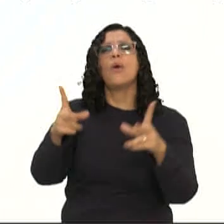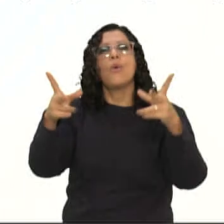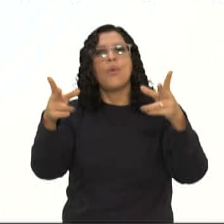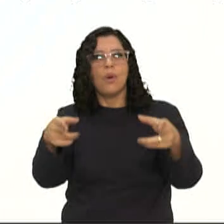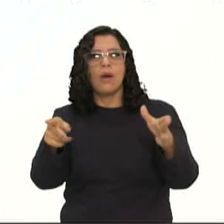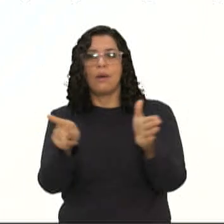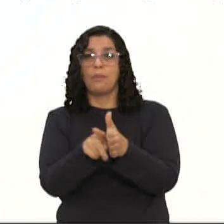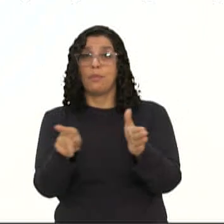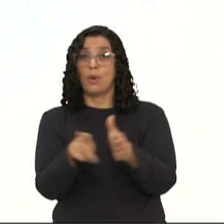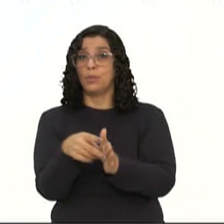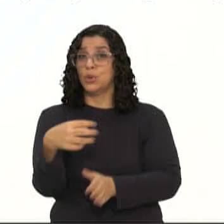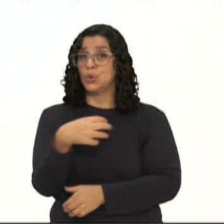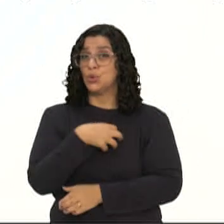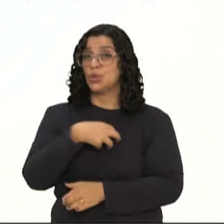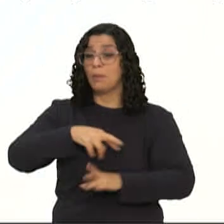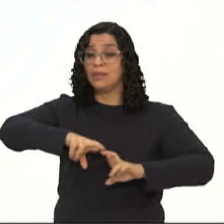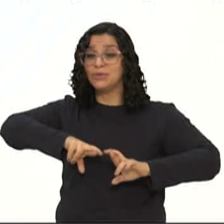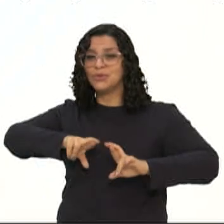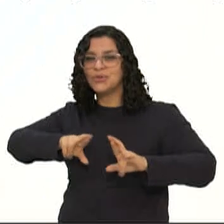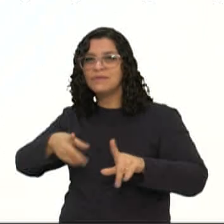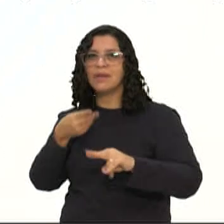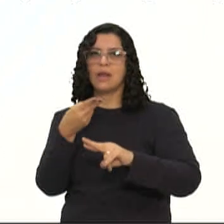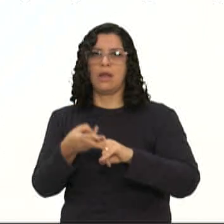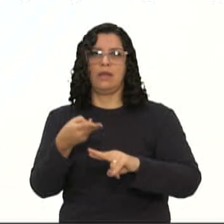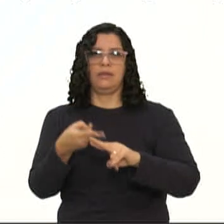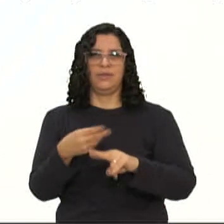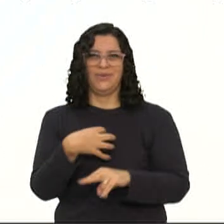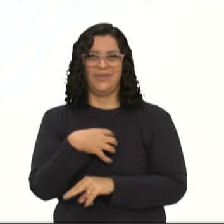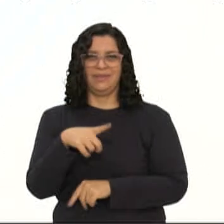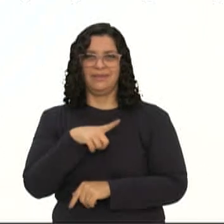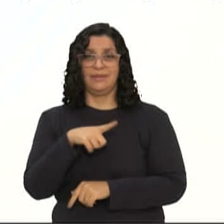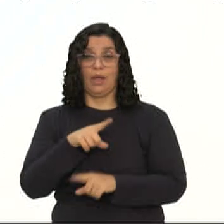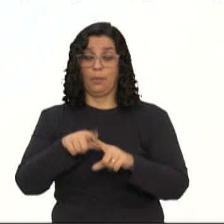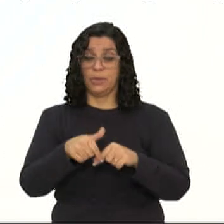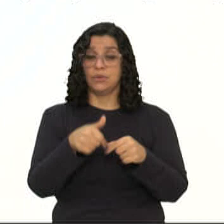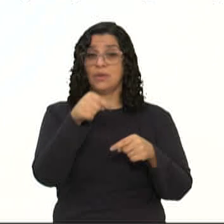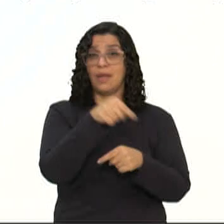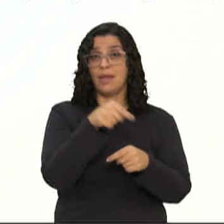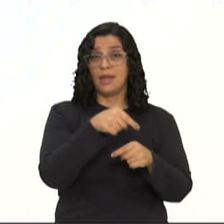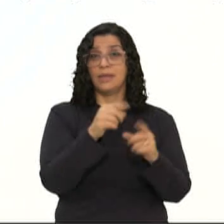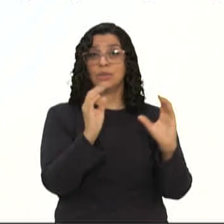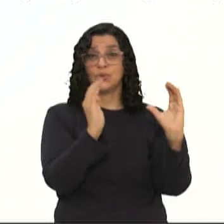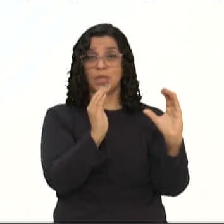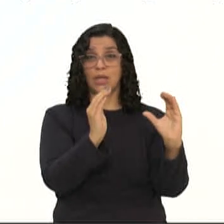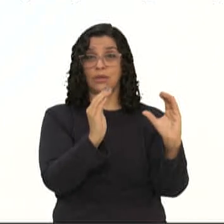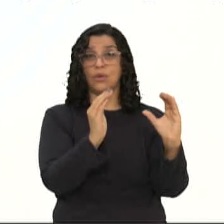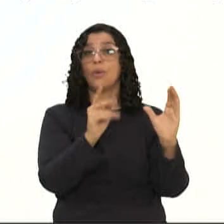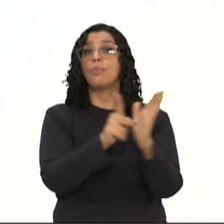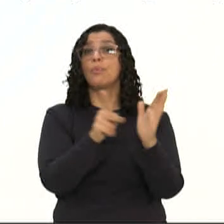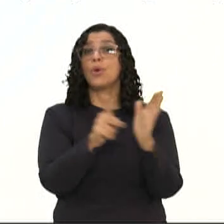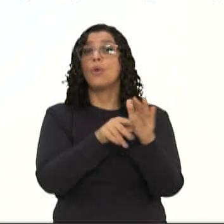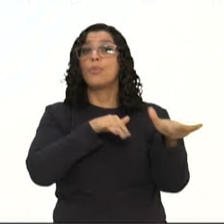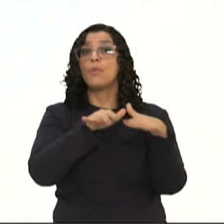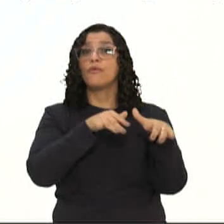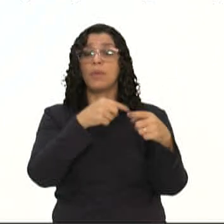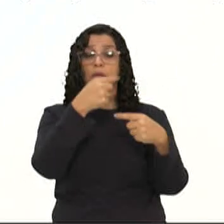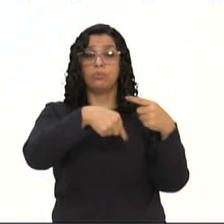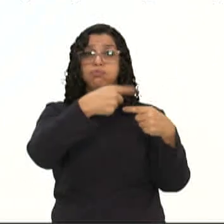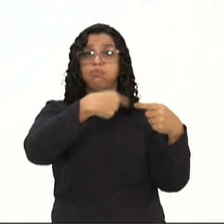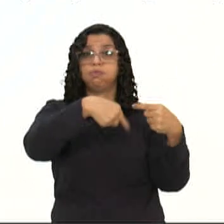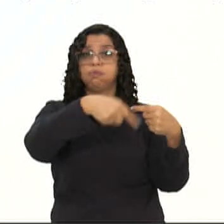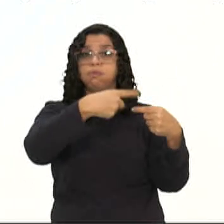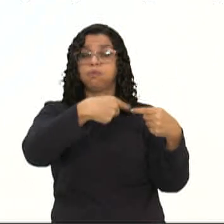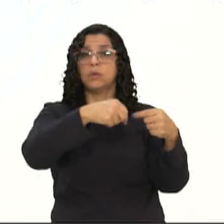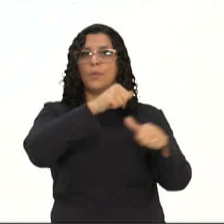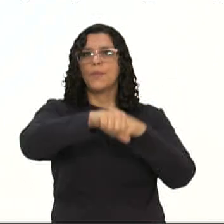e diferentes na utilização. No gerador elétrico, o movimento da bobina em relação ao ímã produz uma